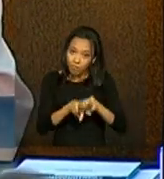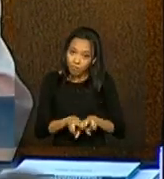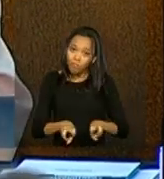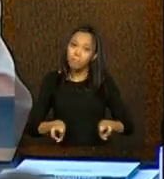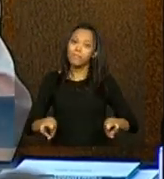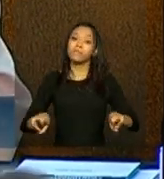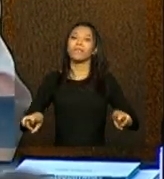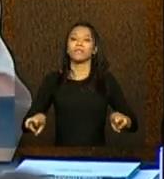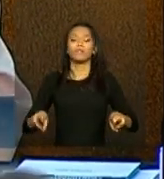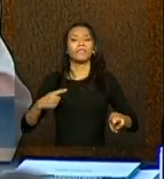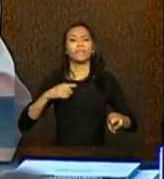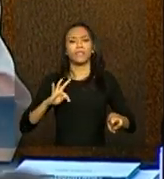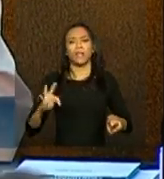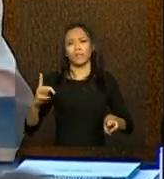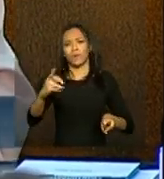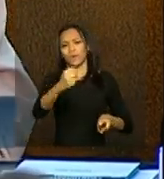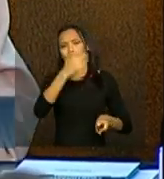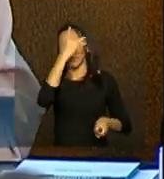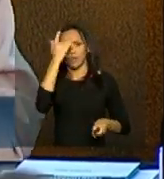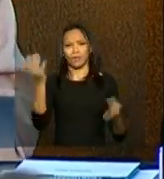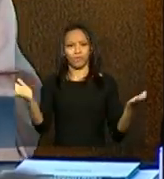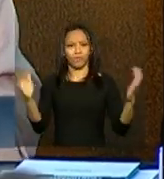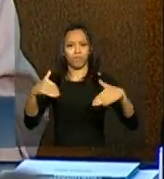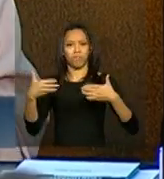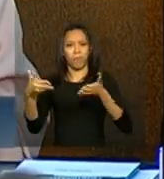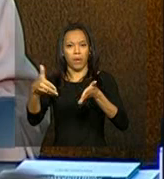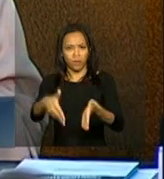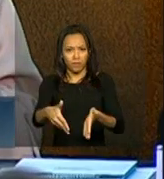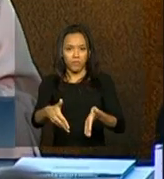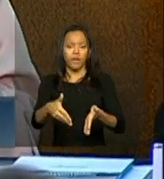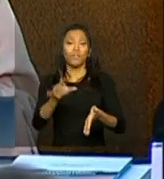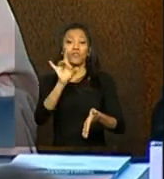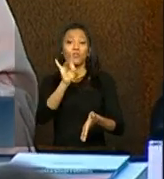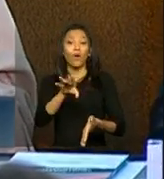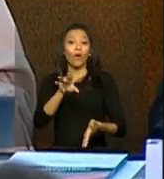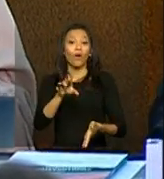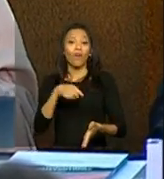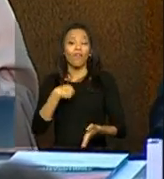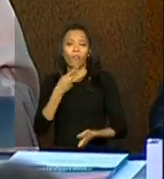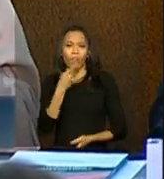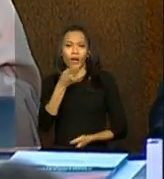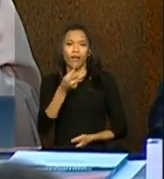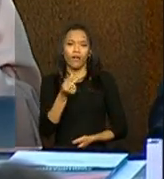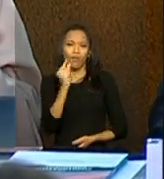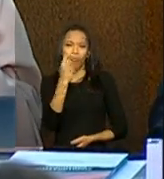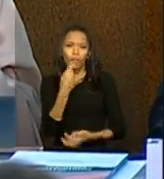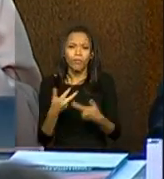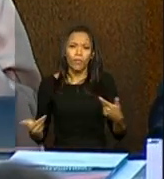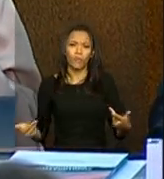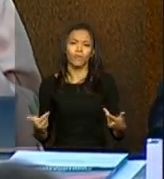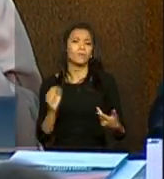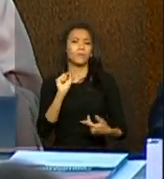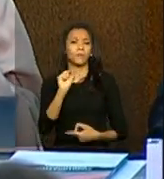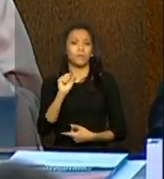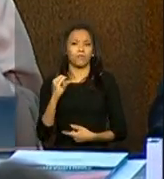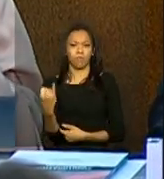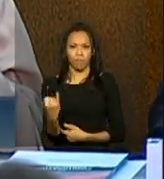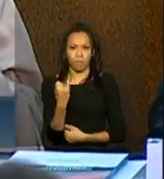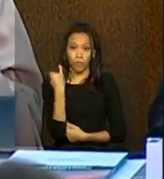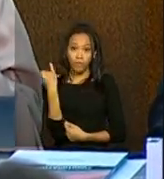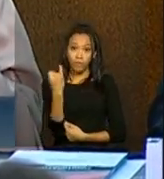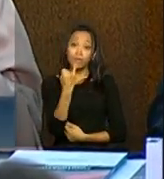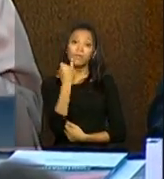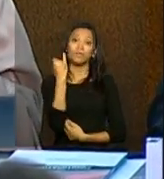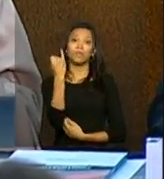e a todos os participantes, só fazer um pequeno registro ah da importância